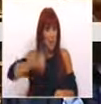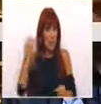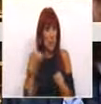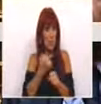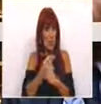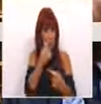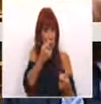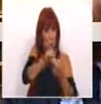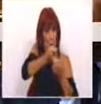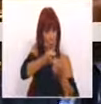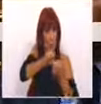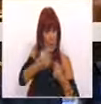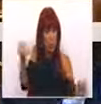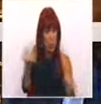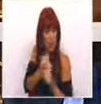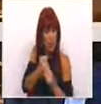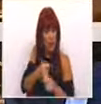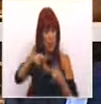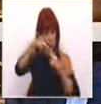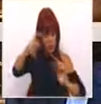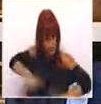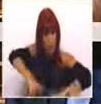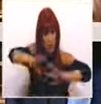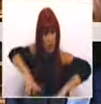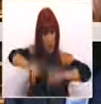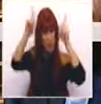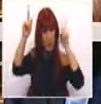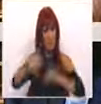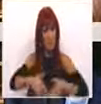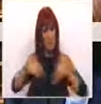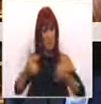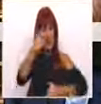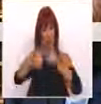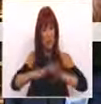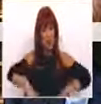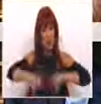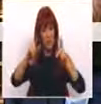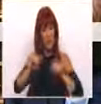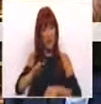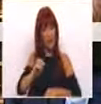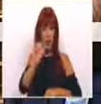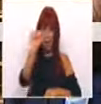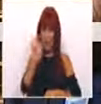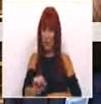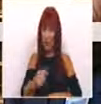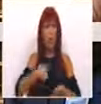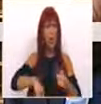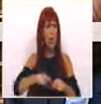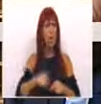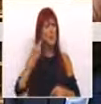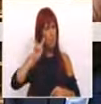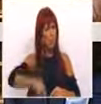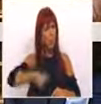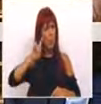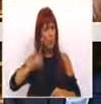trabalho de proximidade, o trabalho que as autarquias desenvolvem para o bem-estar das pessoas e para o desenvolvimento dos seus territórios. Nós todos